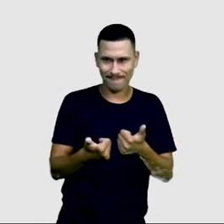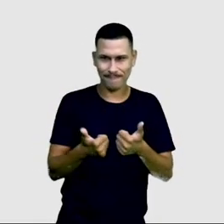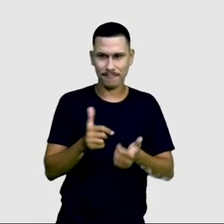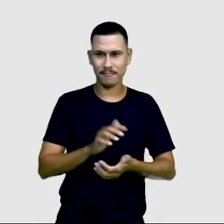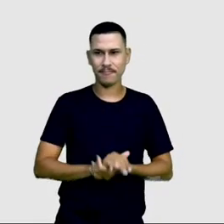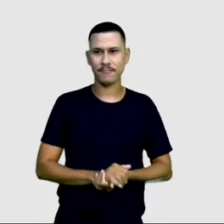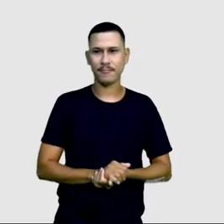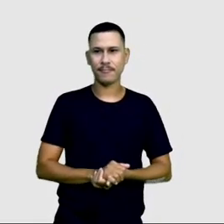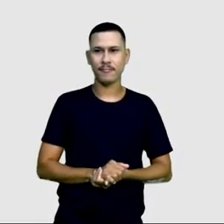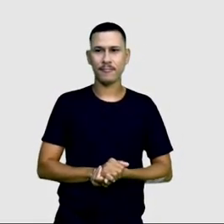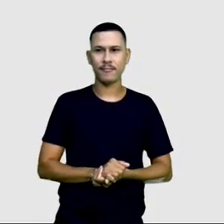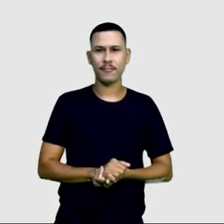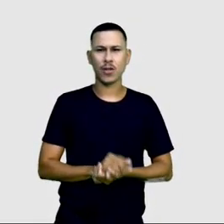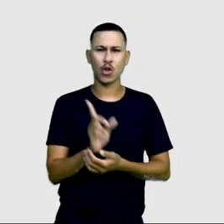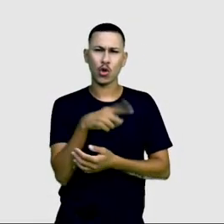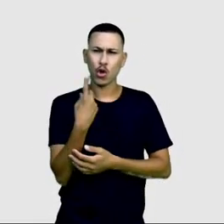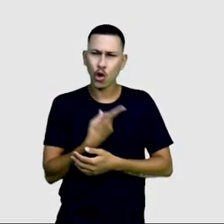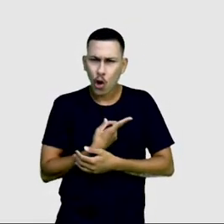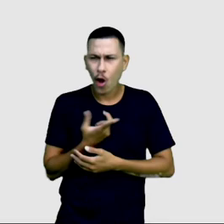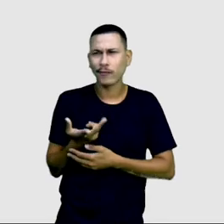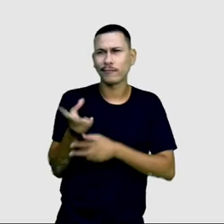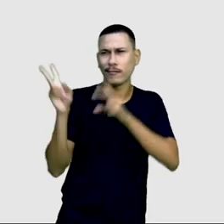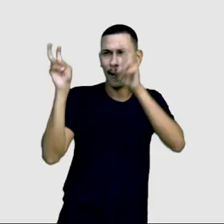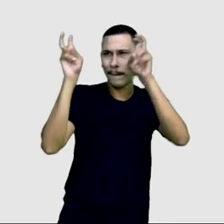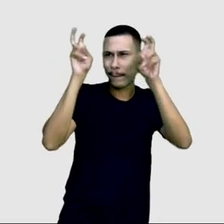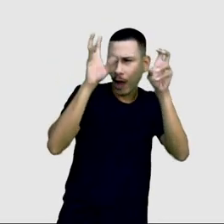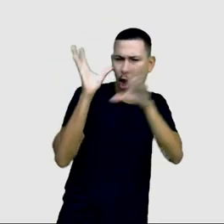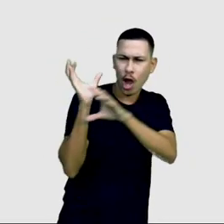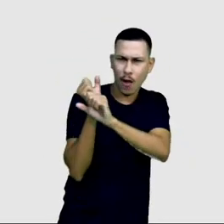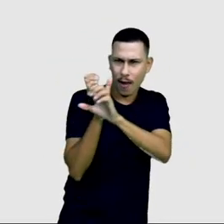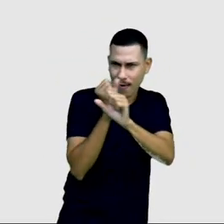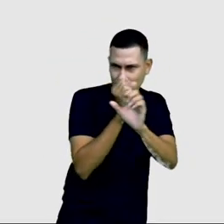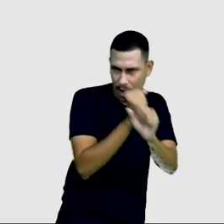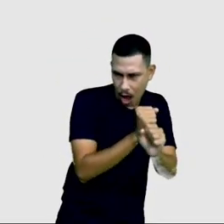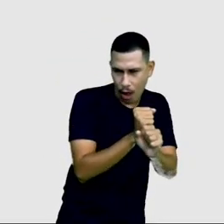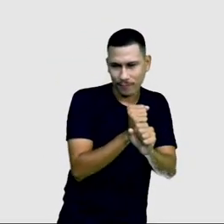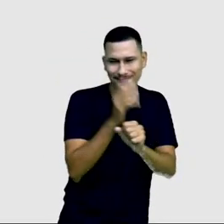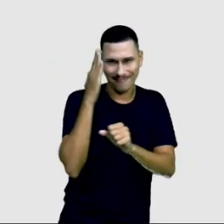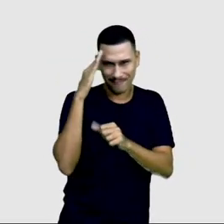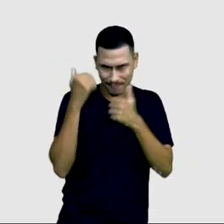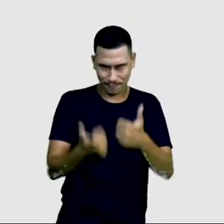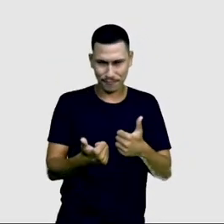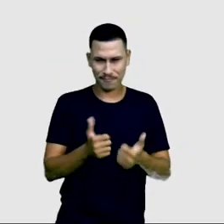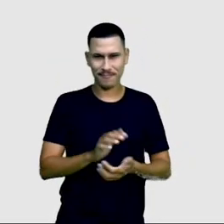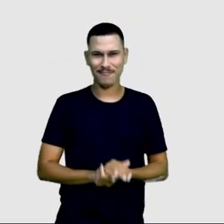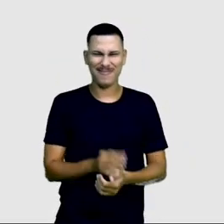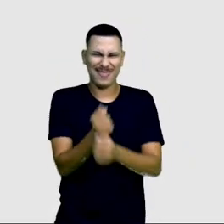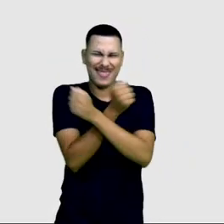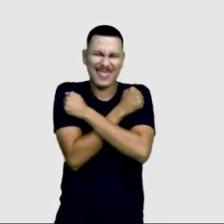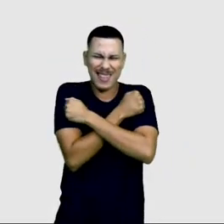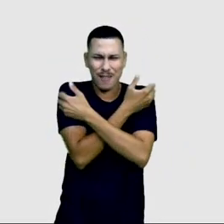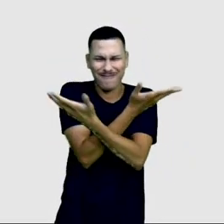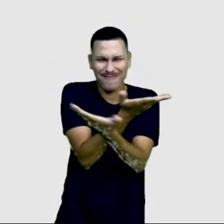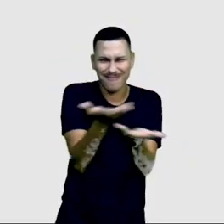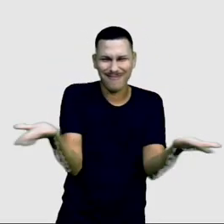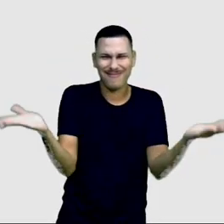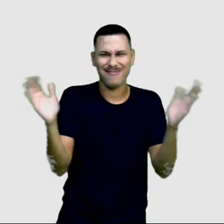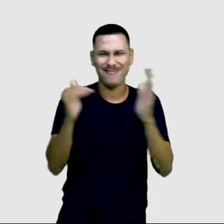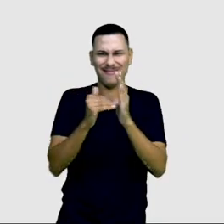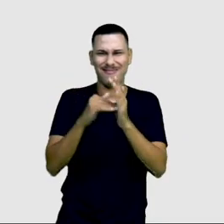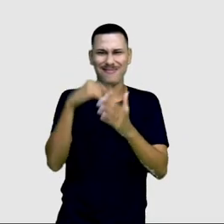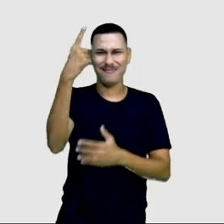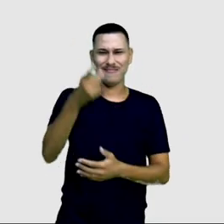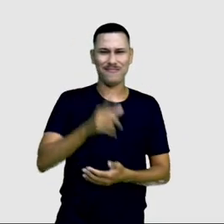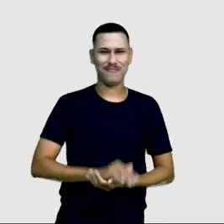E a gente vai entrar um pouquinho de cálculo e tudo mais. Deu para entender? Então, um abração para vocês e espero vocês